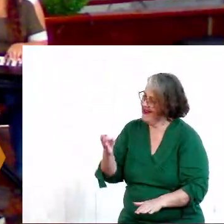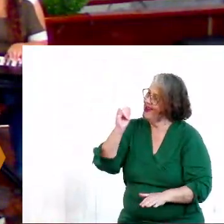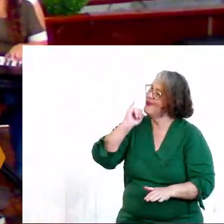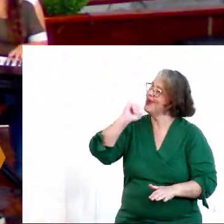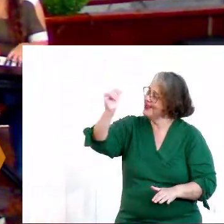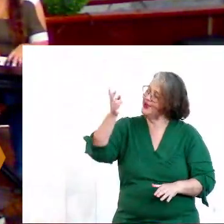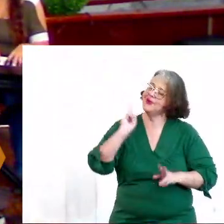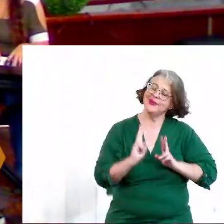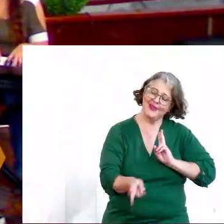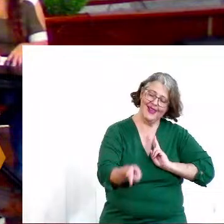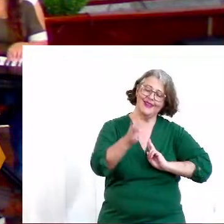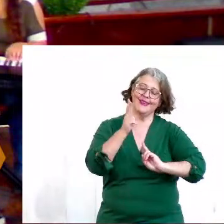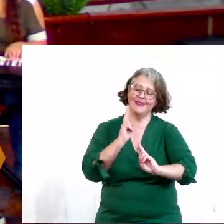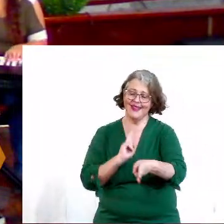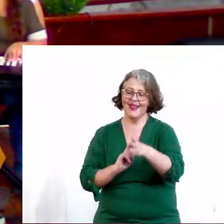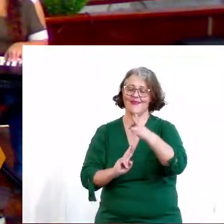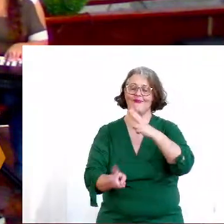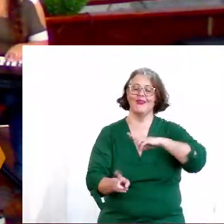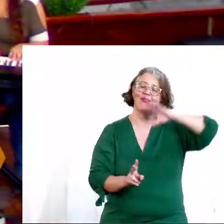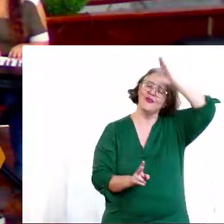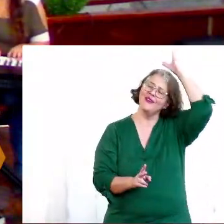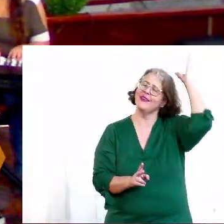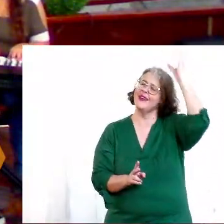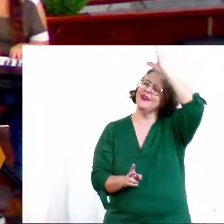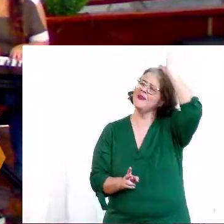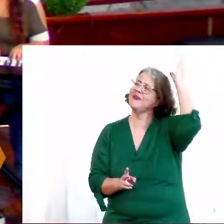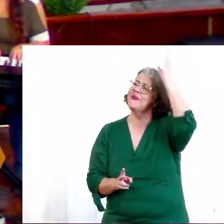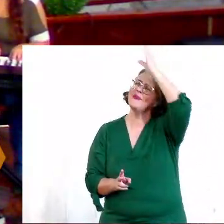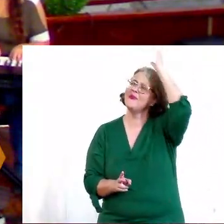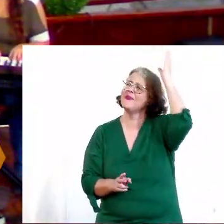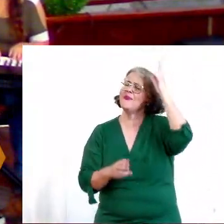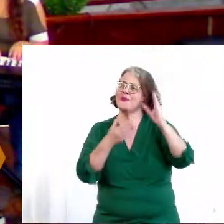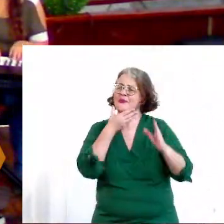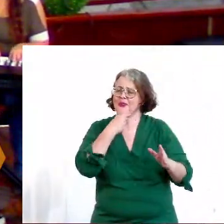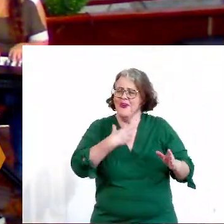adorar. Bendito seja sempre o Cordeiro,